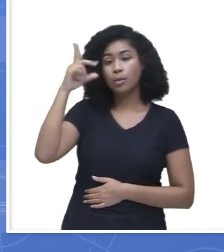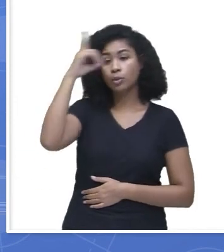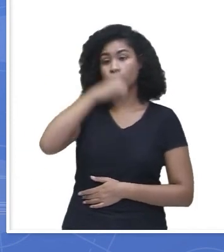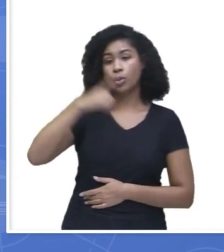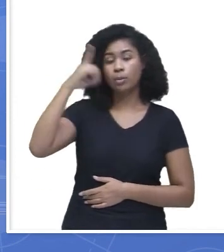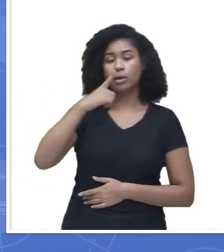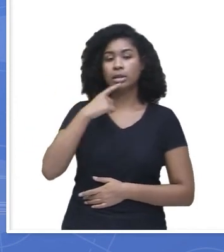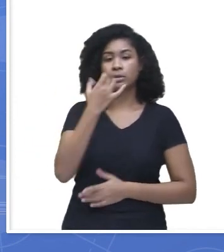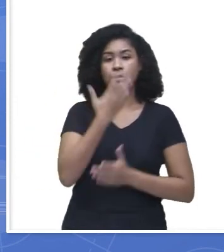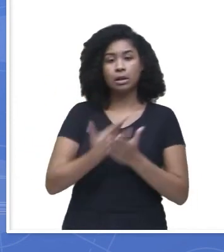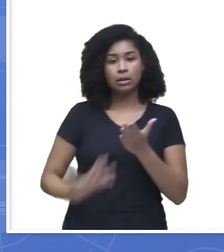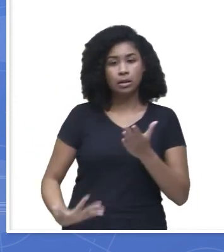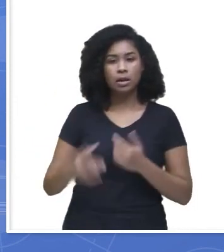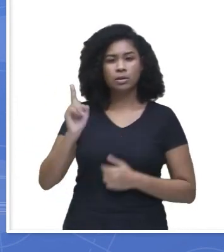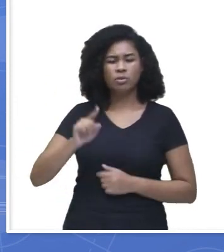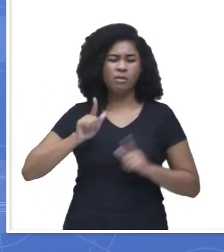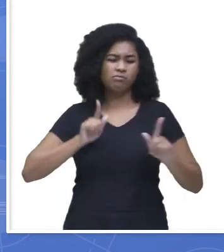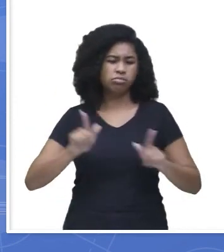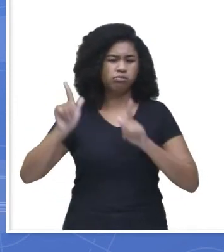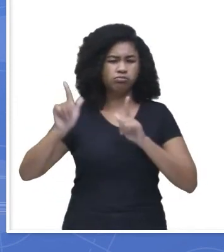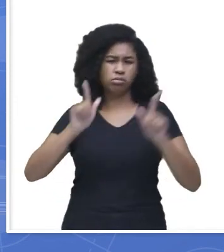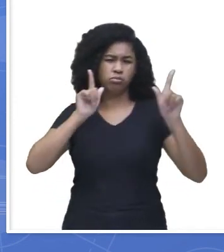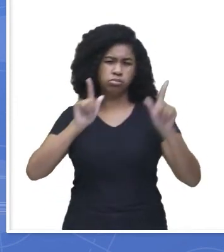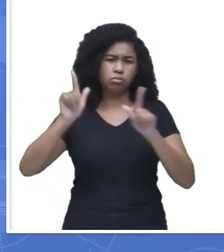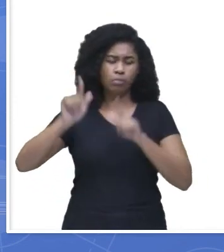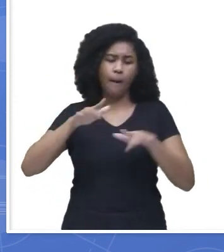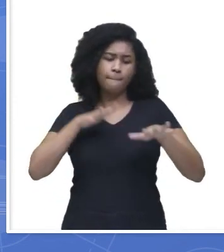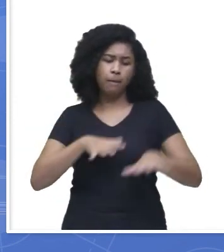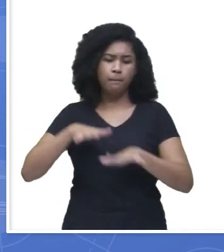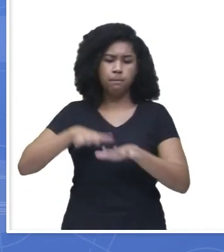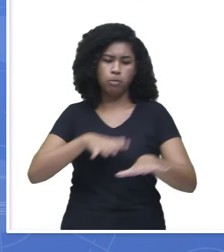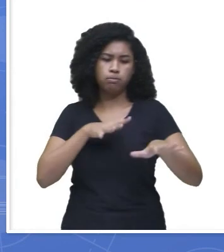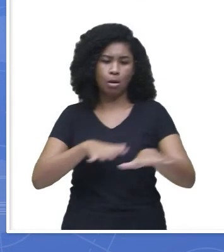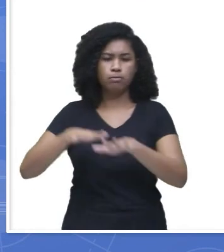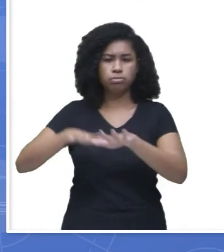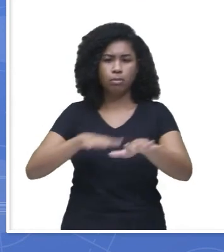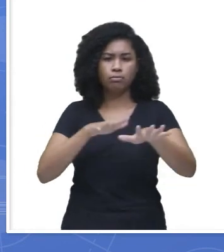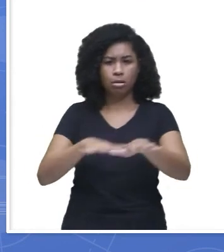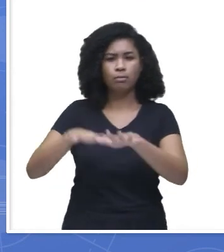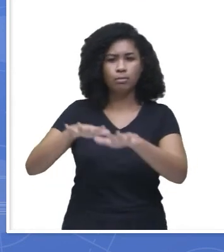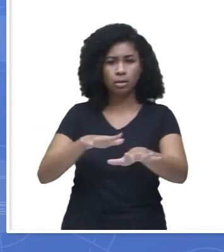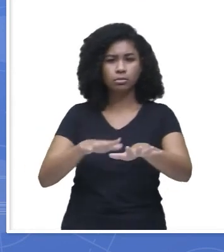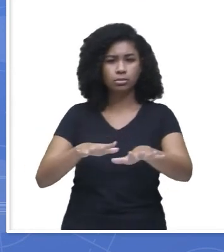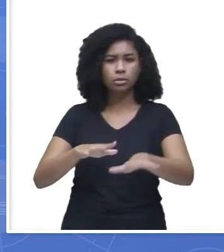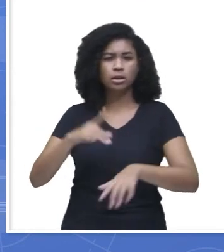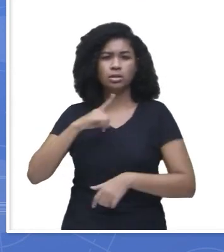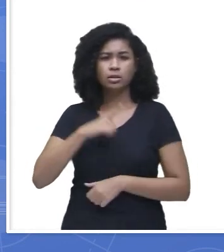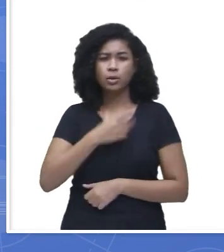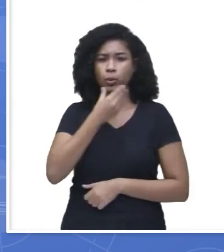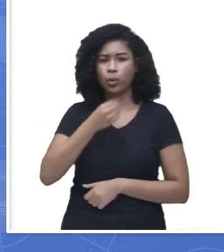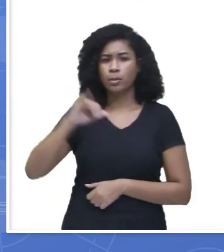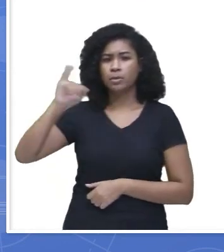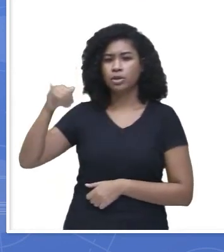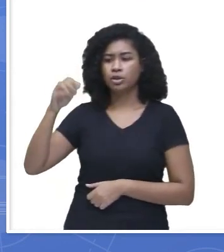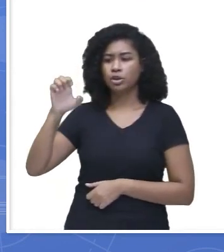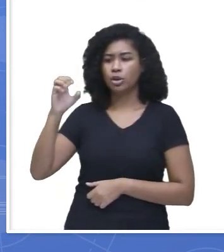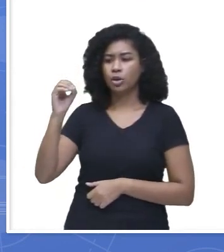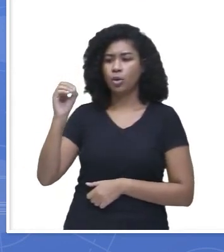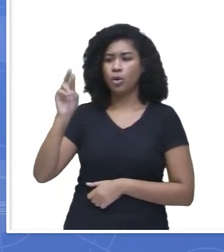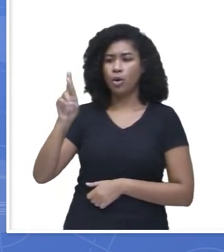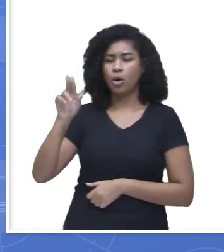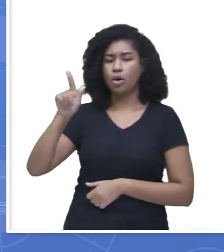Que vai ser aquela passeata aonde o líder religioso, se eu não me engano, George Gopan, ele